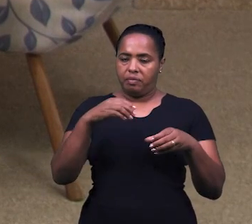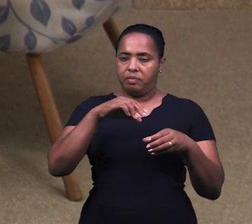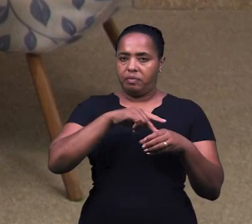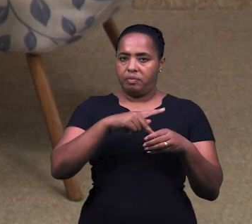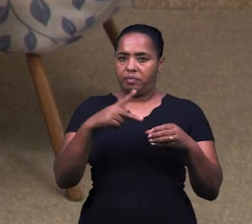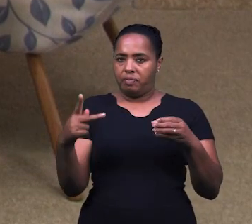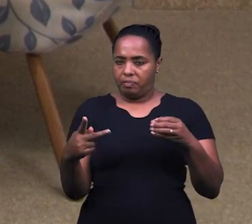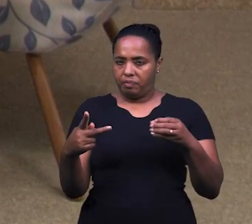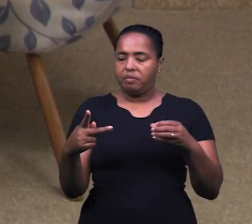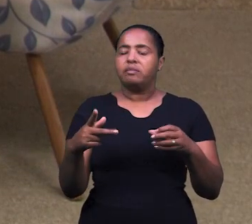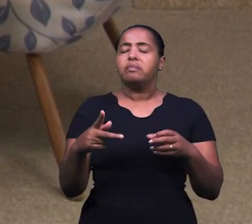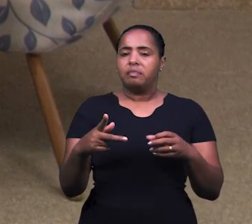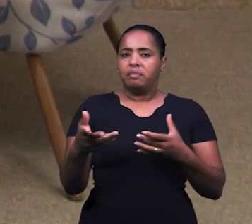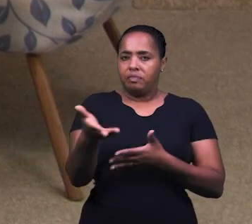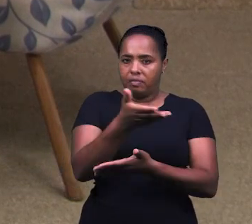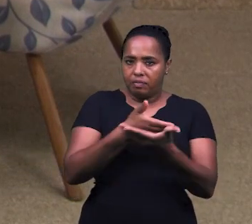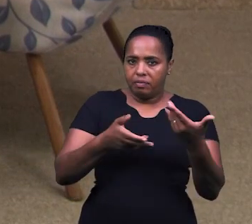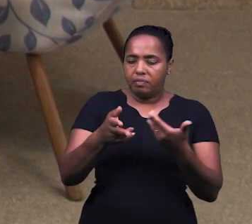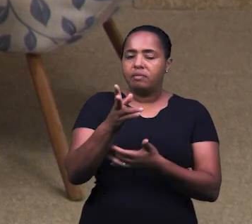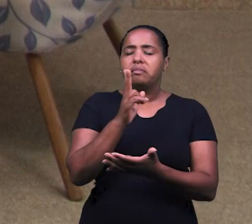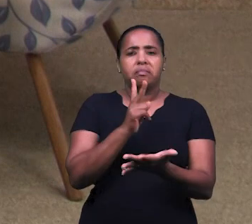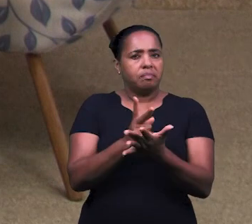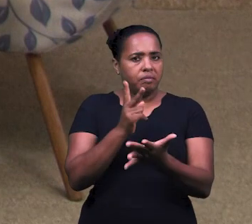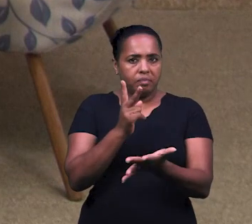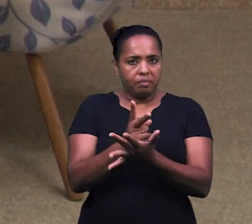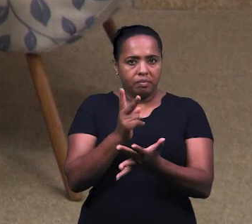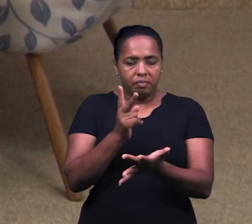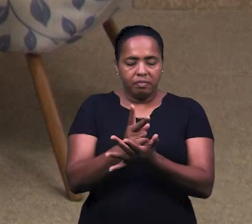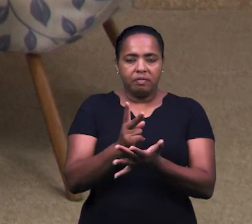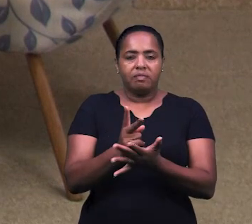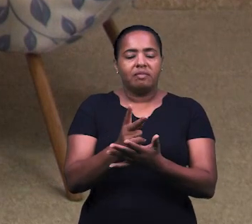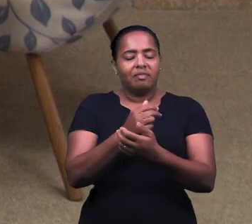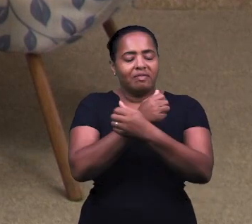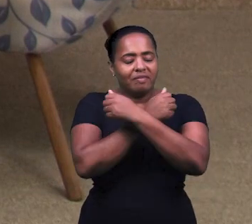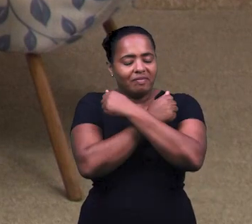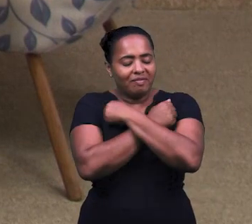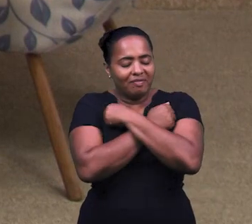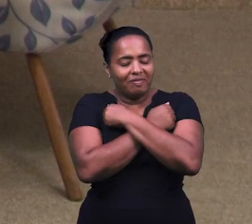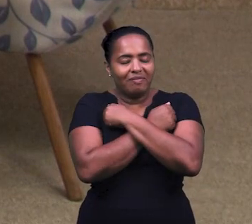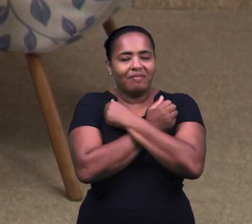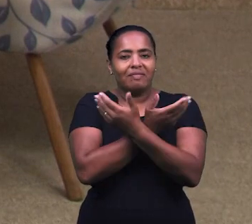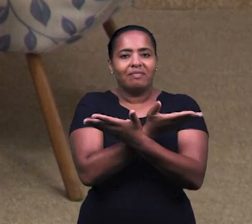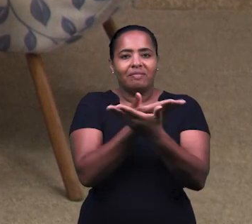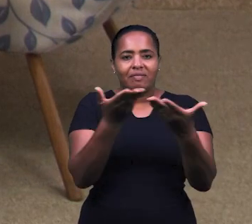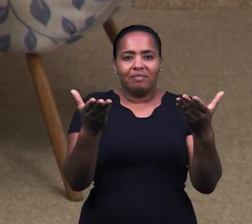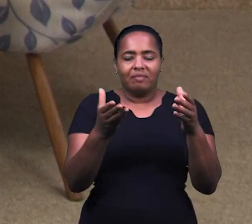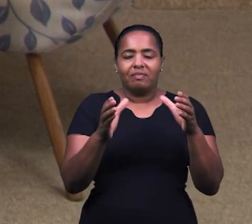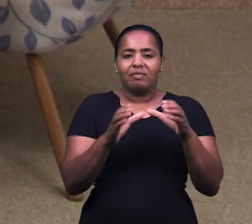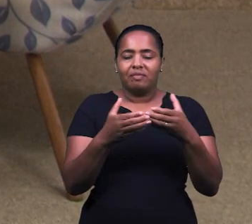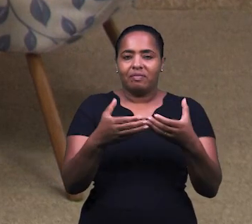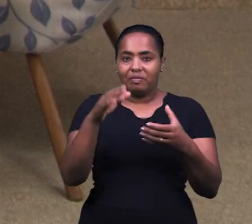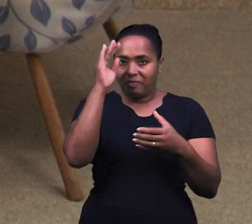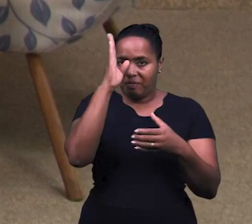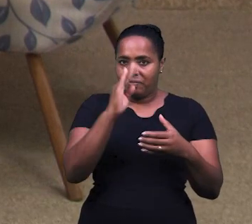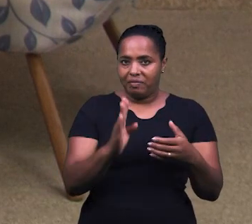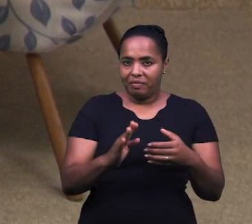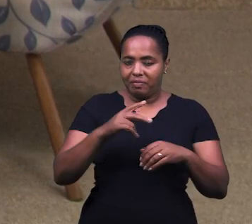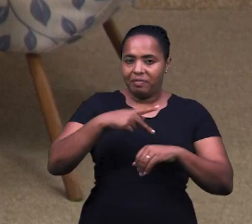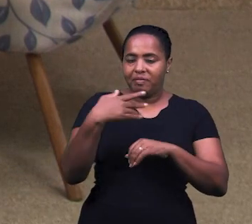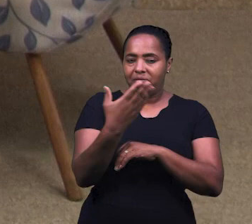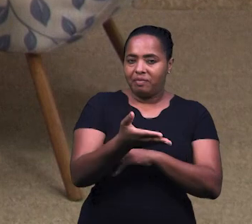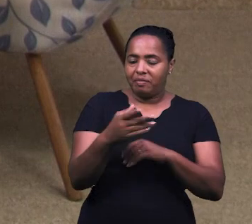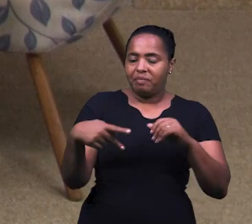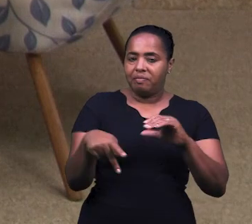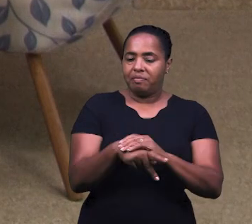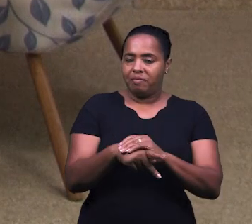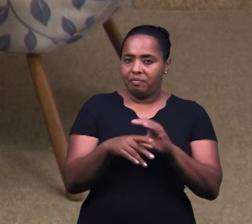Semente Preciosa, é uma participante assídua conosco aqui, e desde já mandamos o nosso abraço para todos os irmãos do Brasil e do exterior